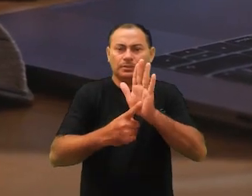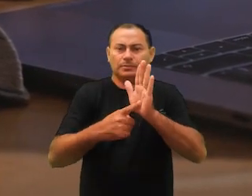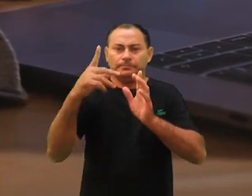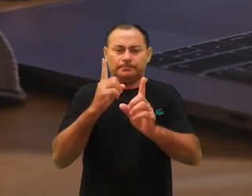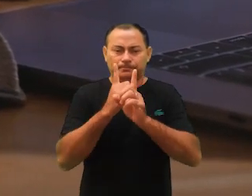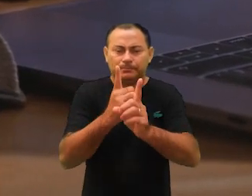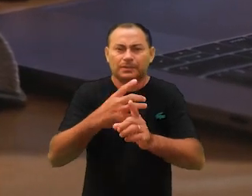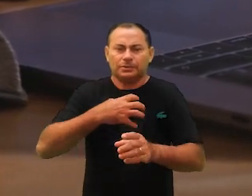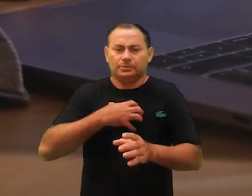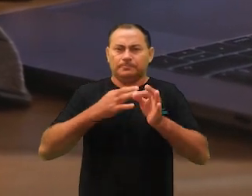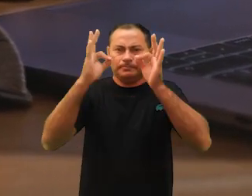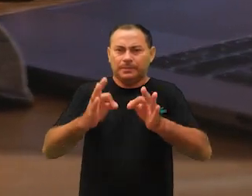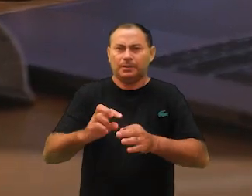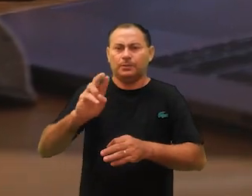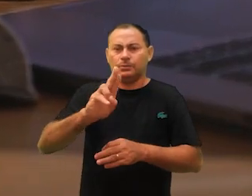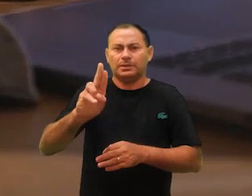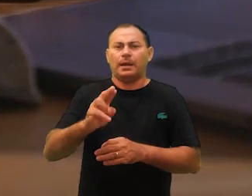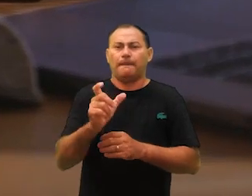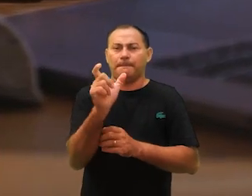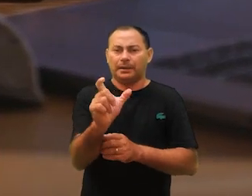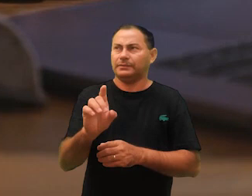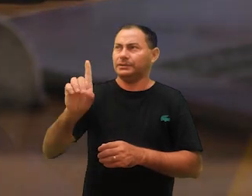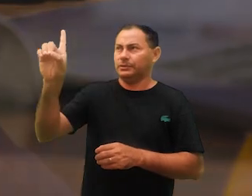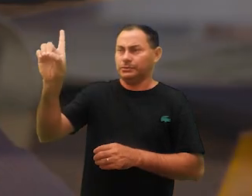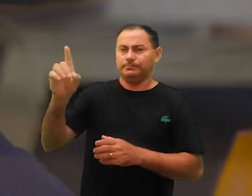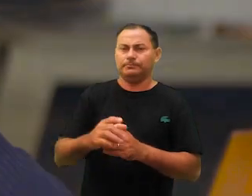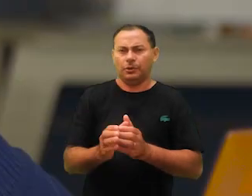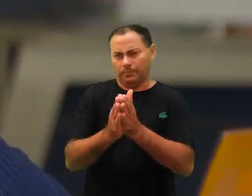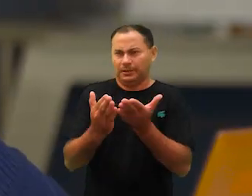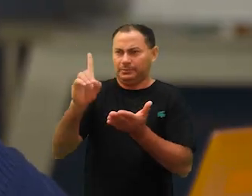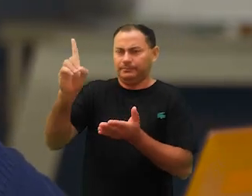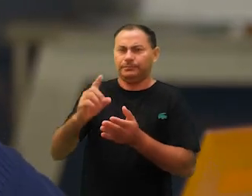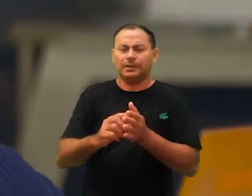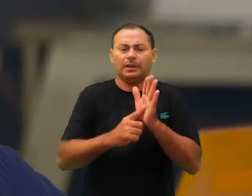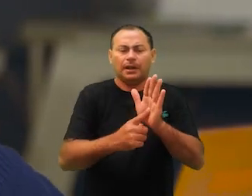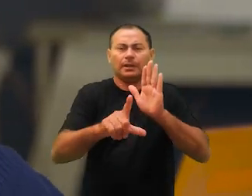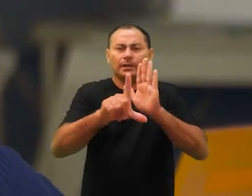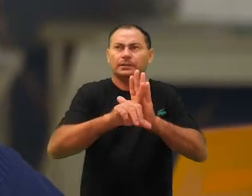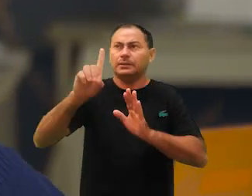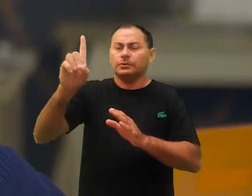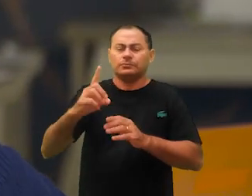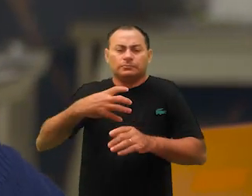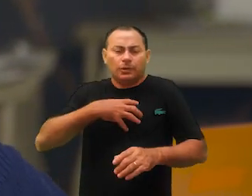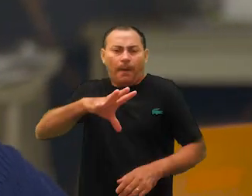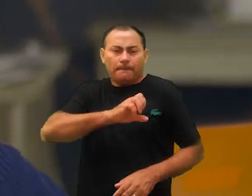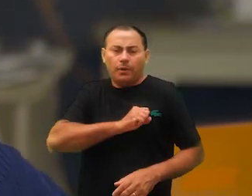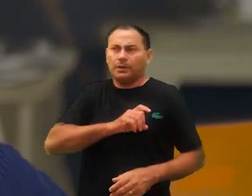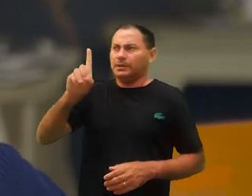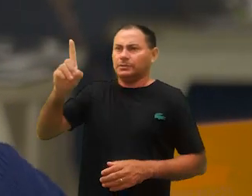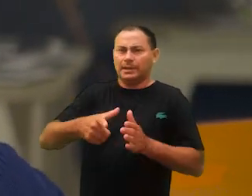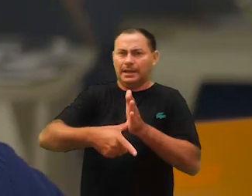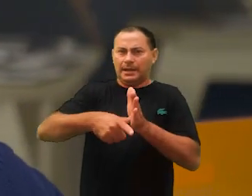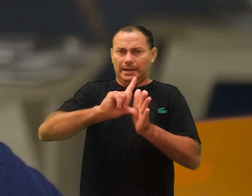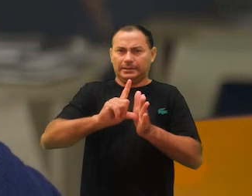mostra a seus discípulos a maneira apropriada de aplicar a palavra de Deus. Como passar a lei de Deus através do prisma do amor de